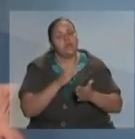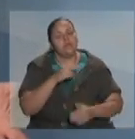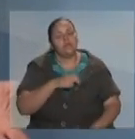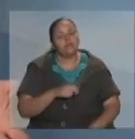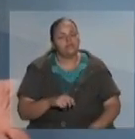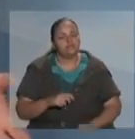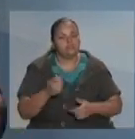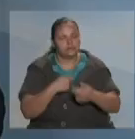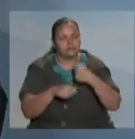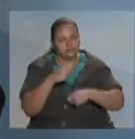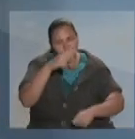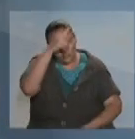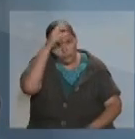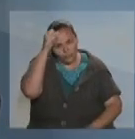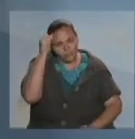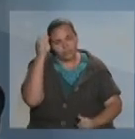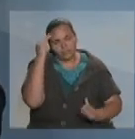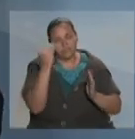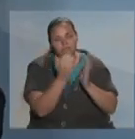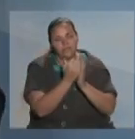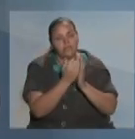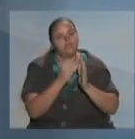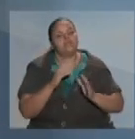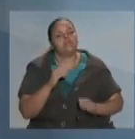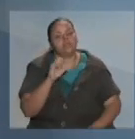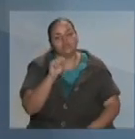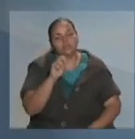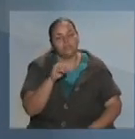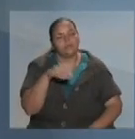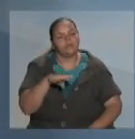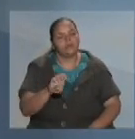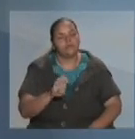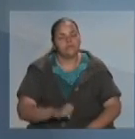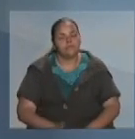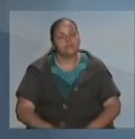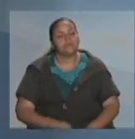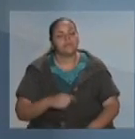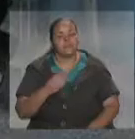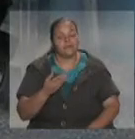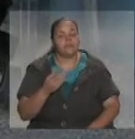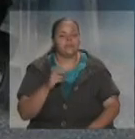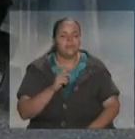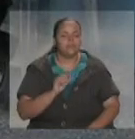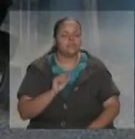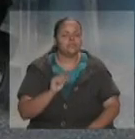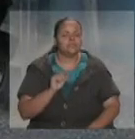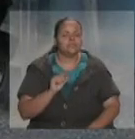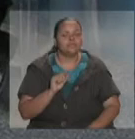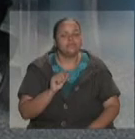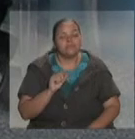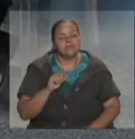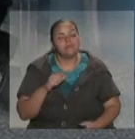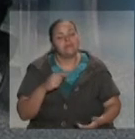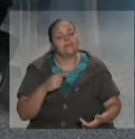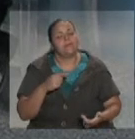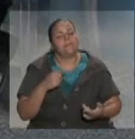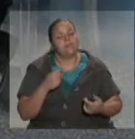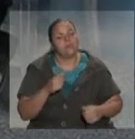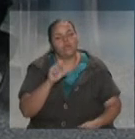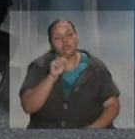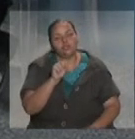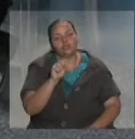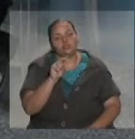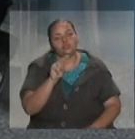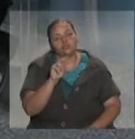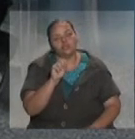na administração pública respeitem os critérios de sustentabilidade? A gente parte sempre do pressuposto, né,